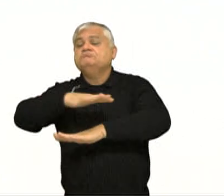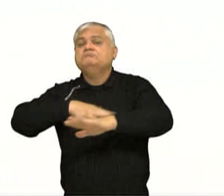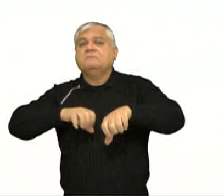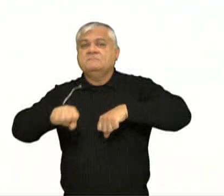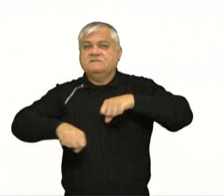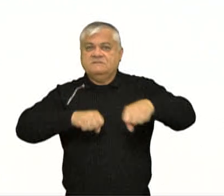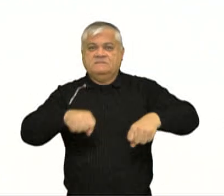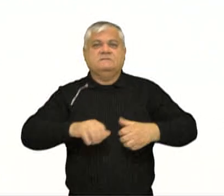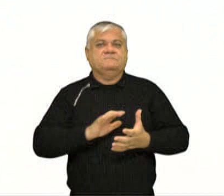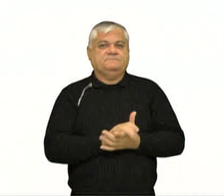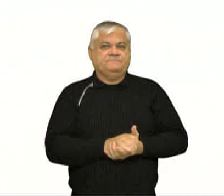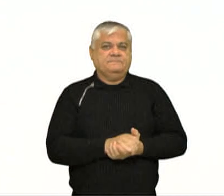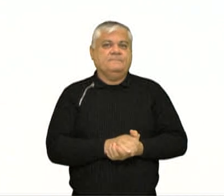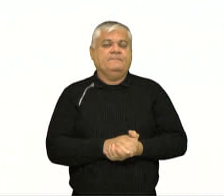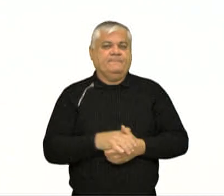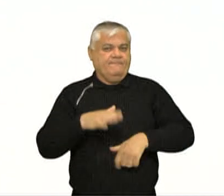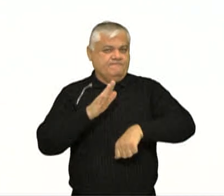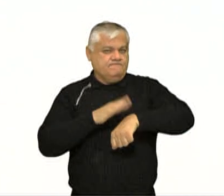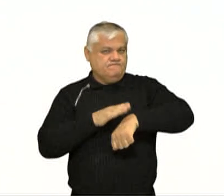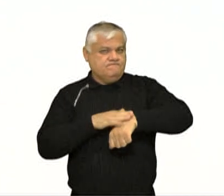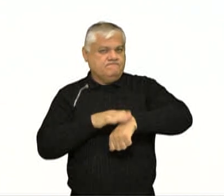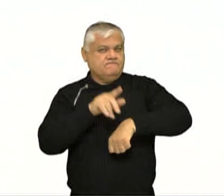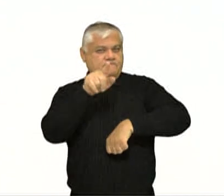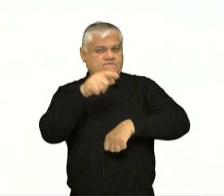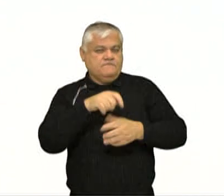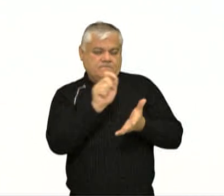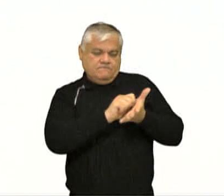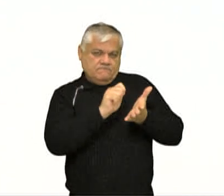bikes. Então eu vou dar um tempo aqui para você